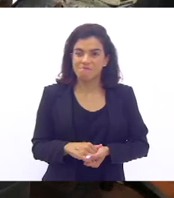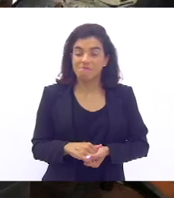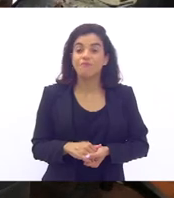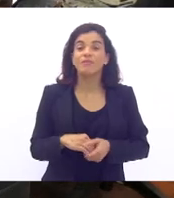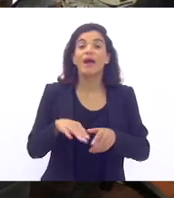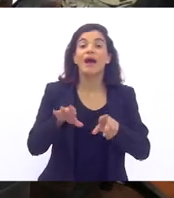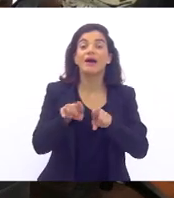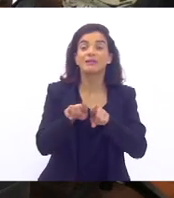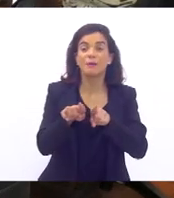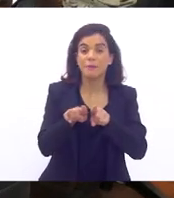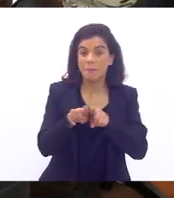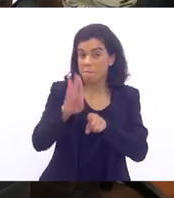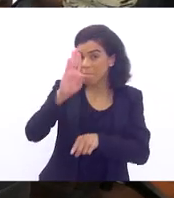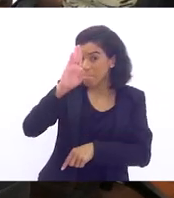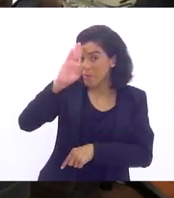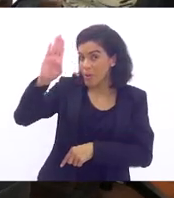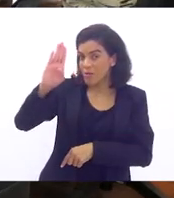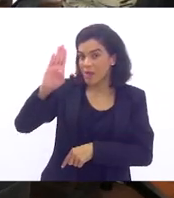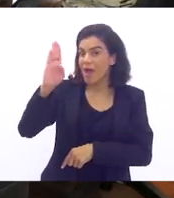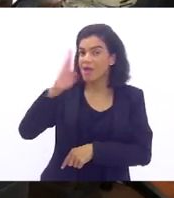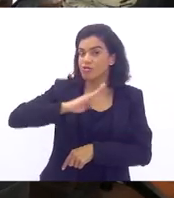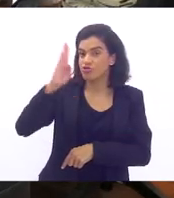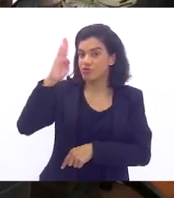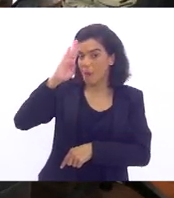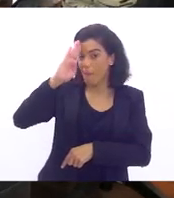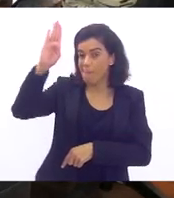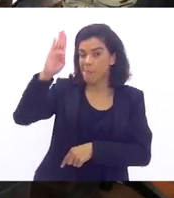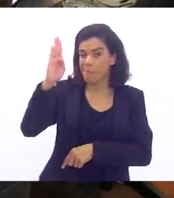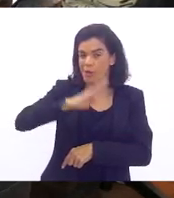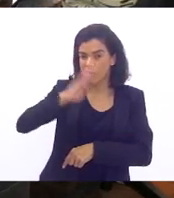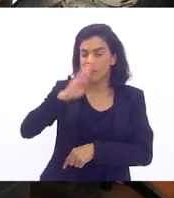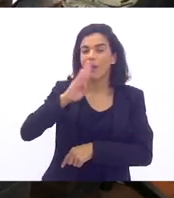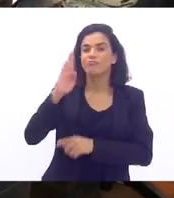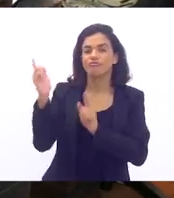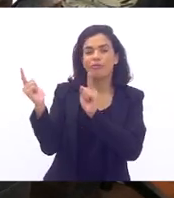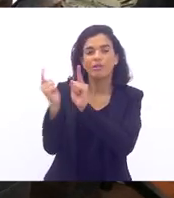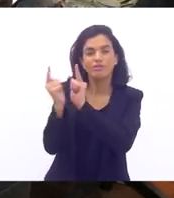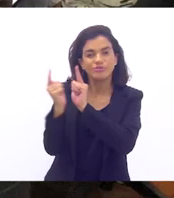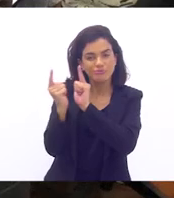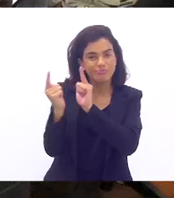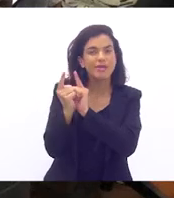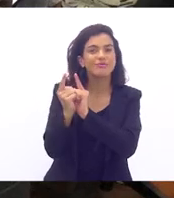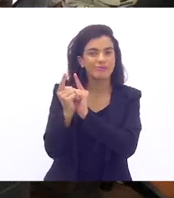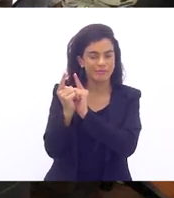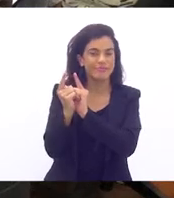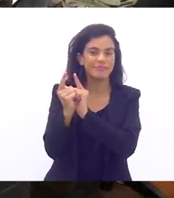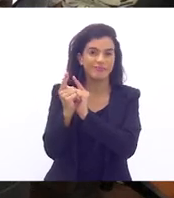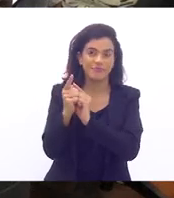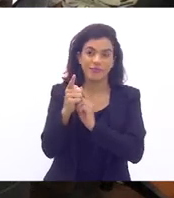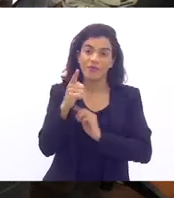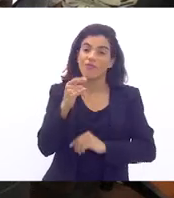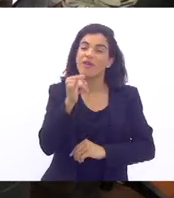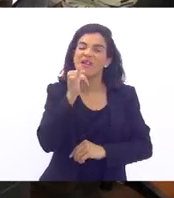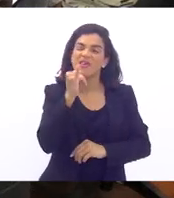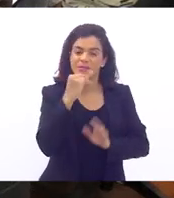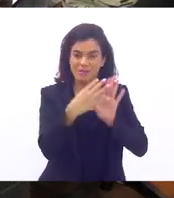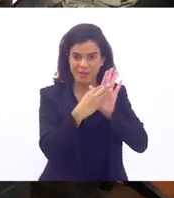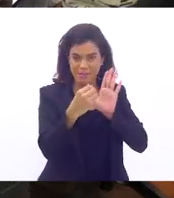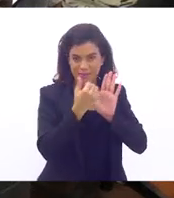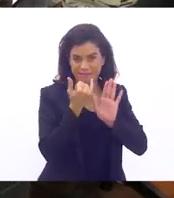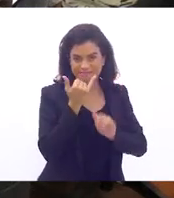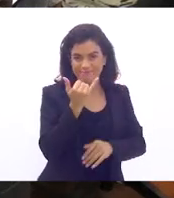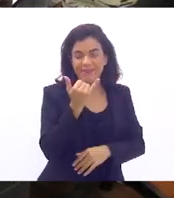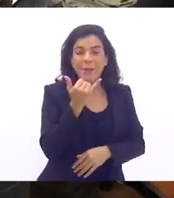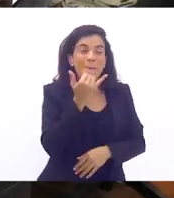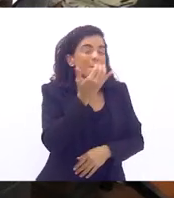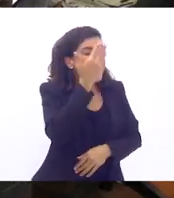assim a prioridade sim muito obrigada a prioridade no atendimento né É vou até dar um exemplo te